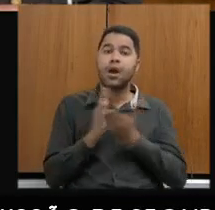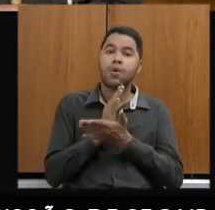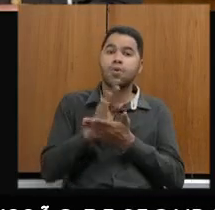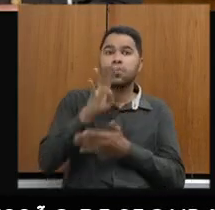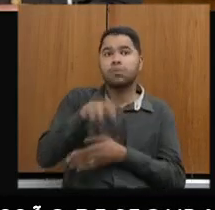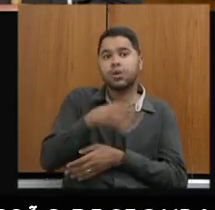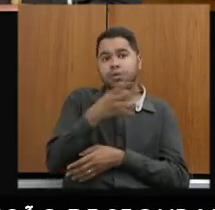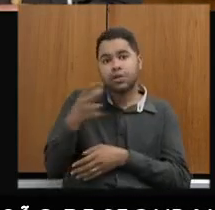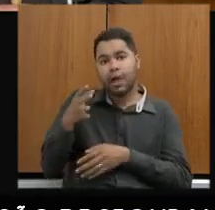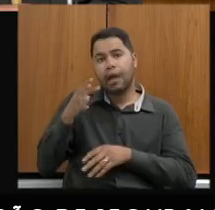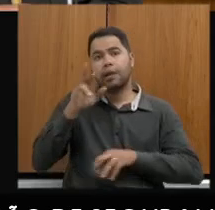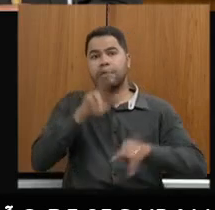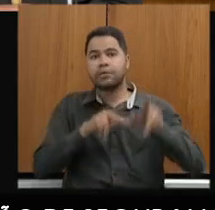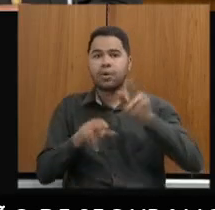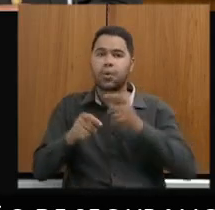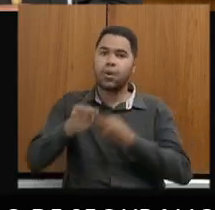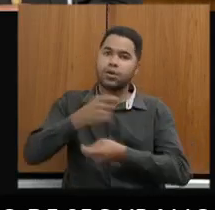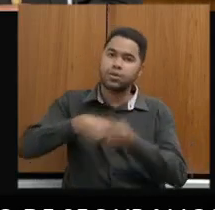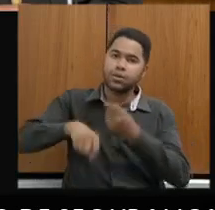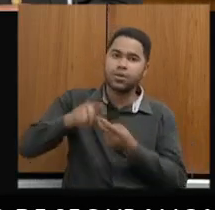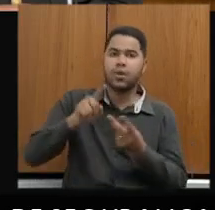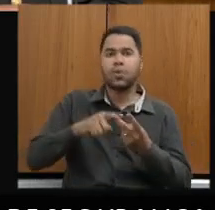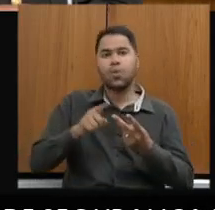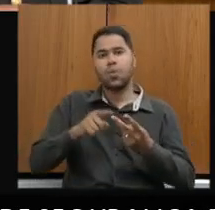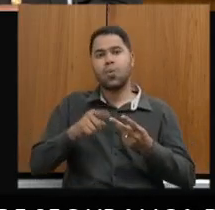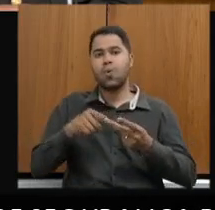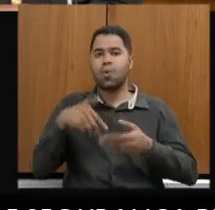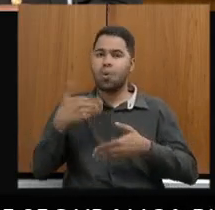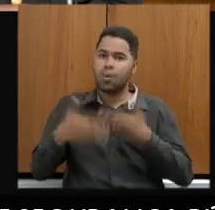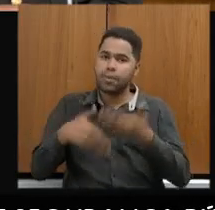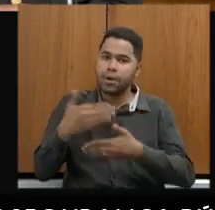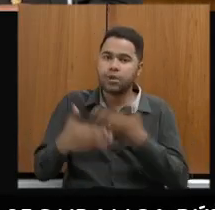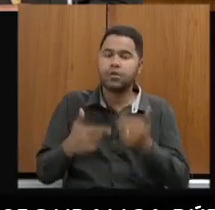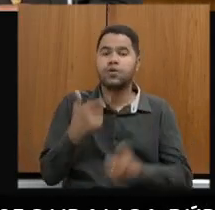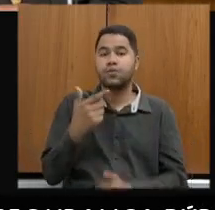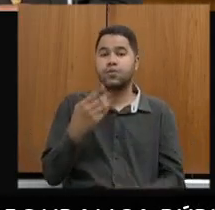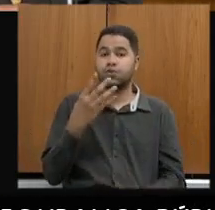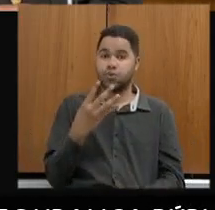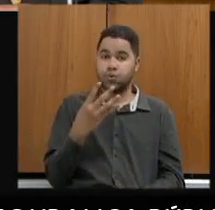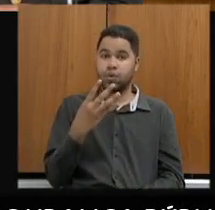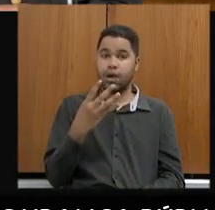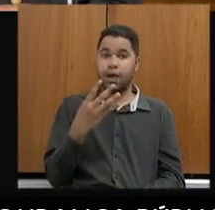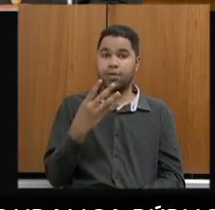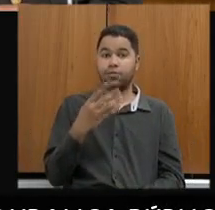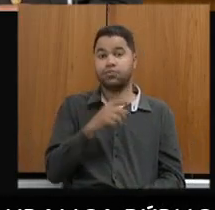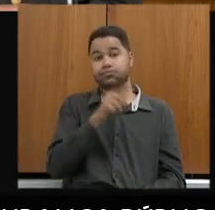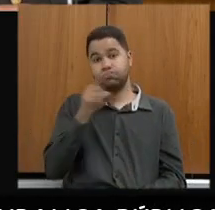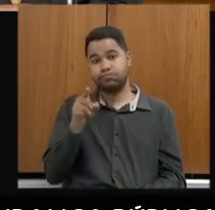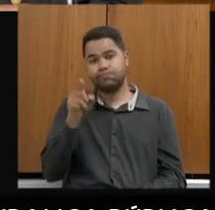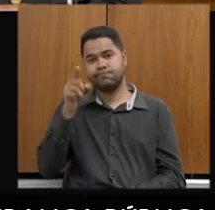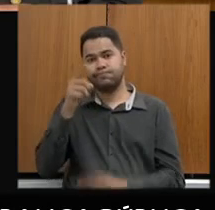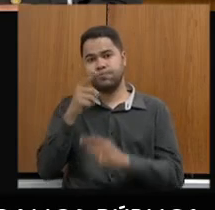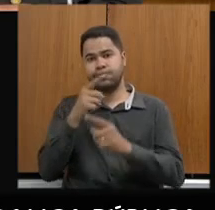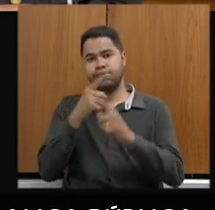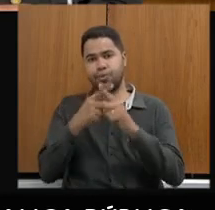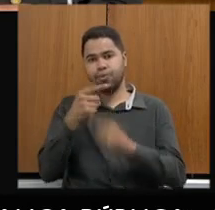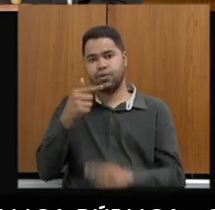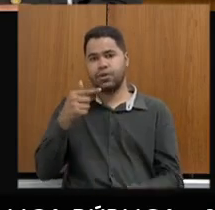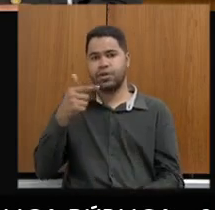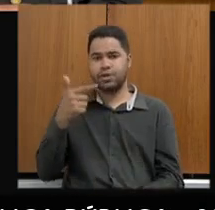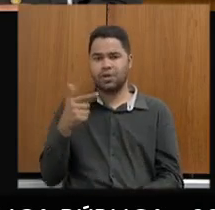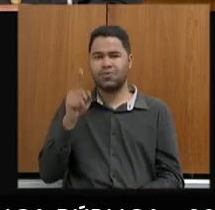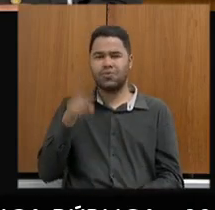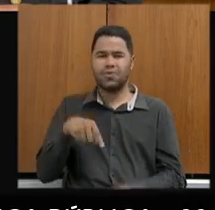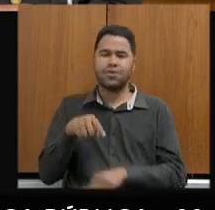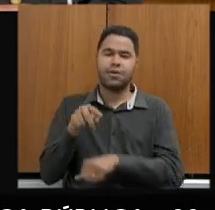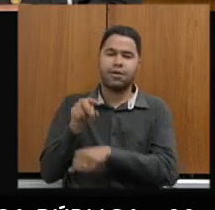escalas diferenciadas o administrativo operacional que é 24 por 72 alguma escala diferenciada para